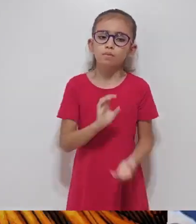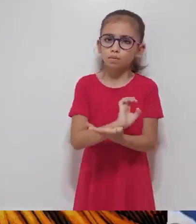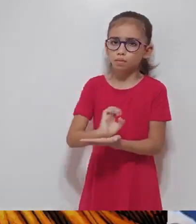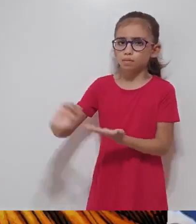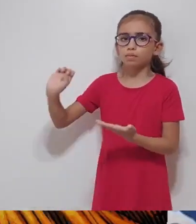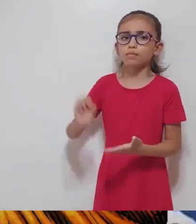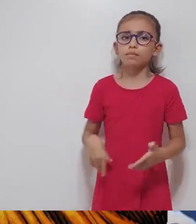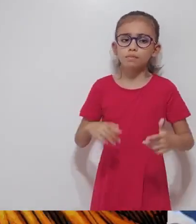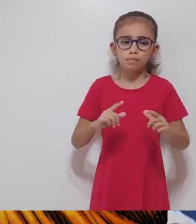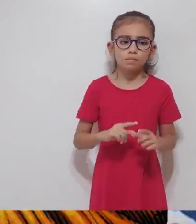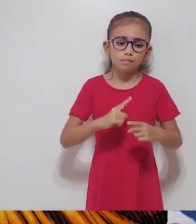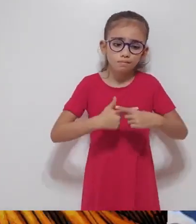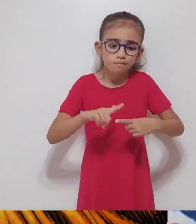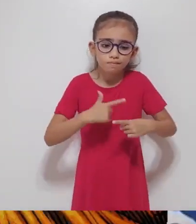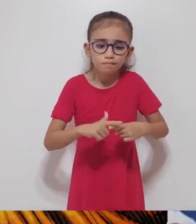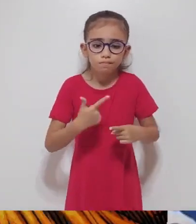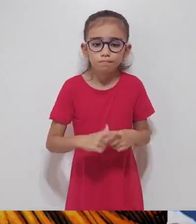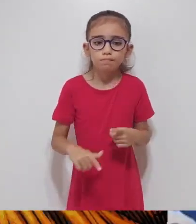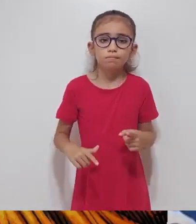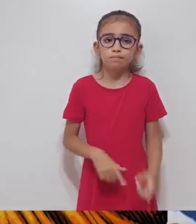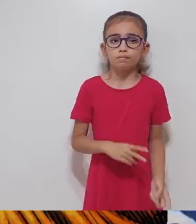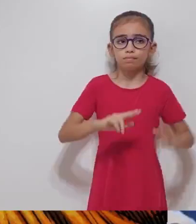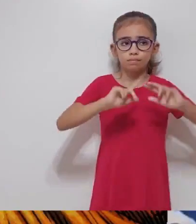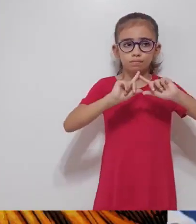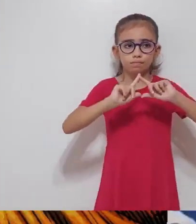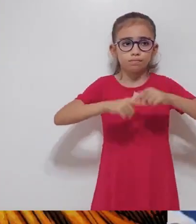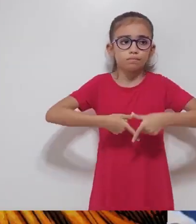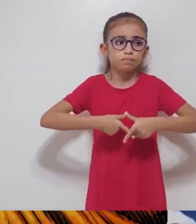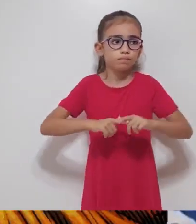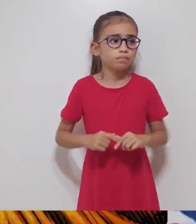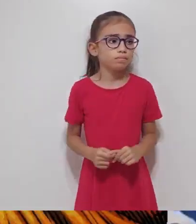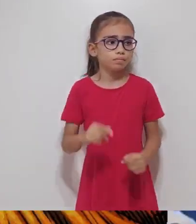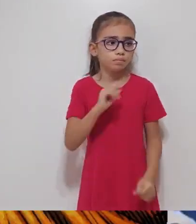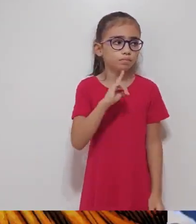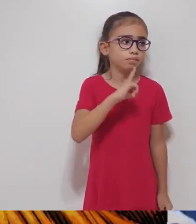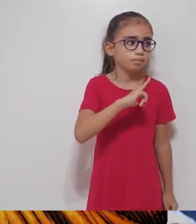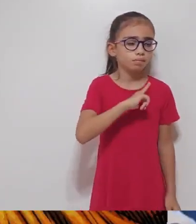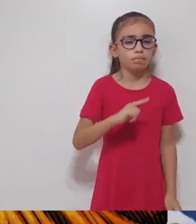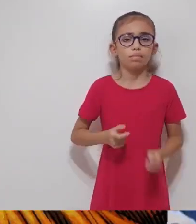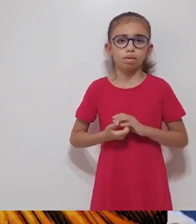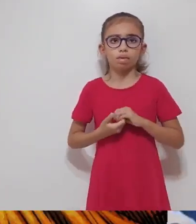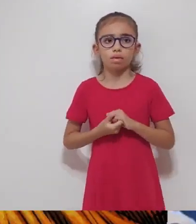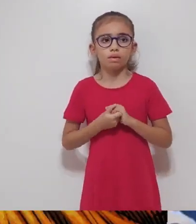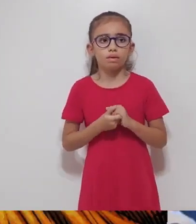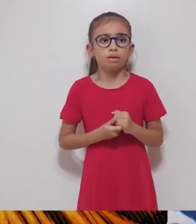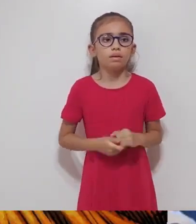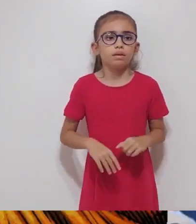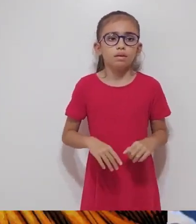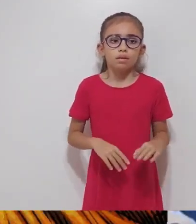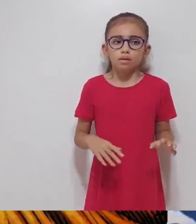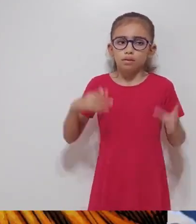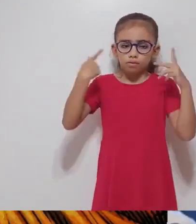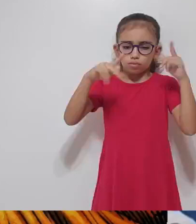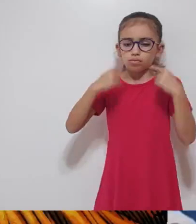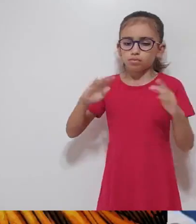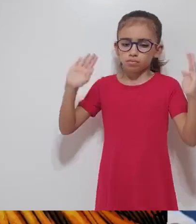pelos problemas que Israel estava enfrentando, pela falta da água, da chuva. Mas o profeta